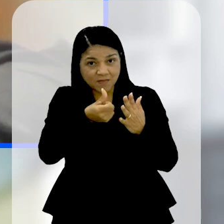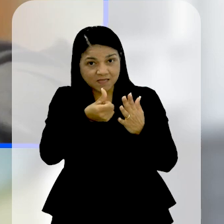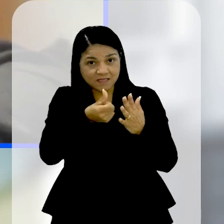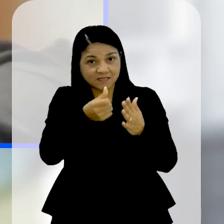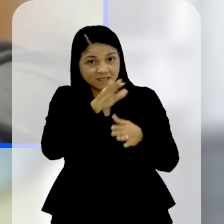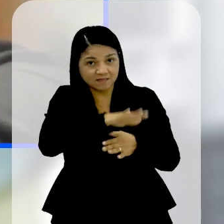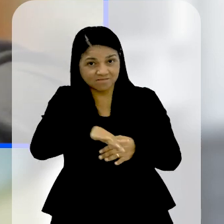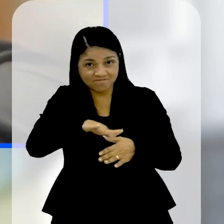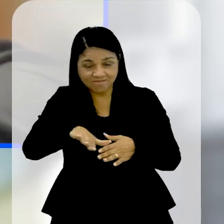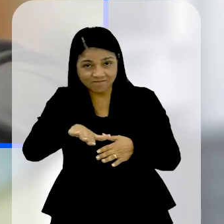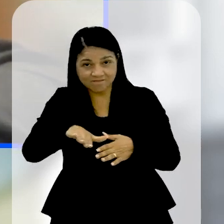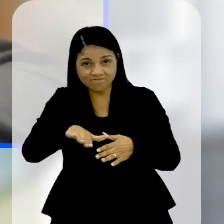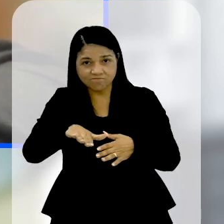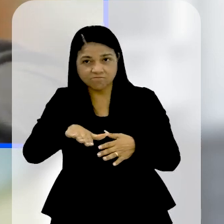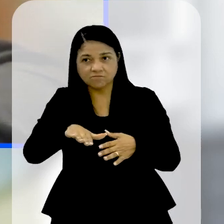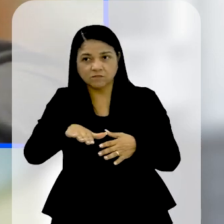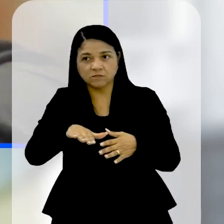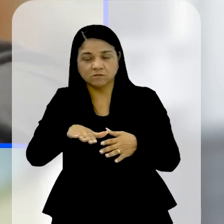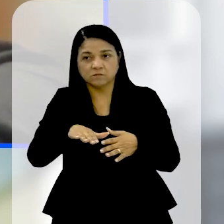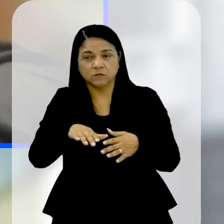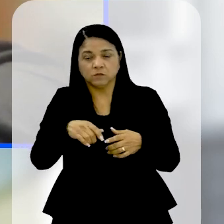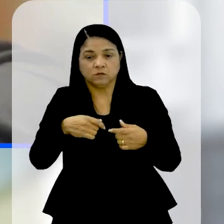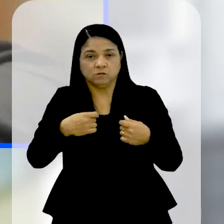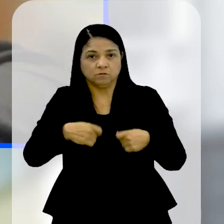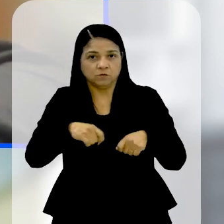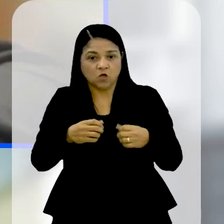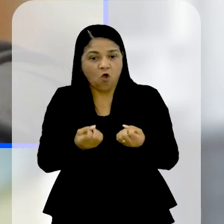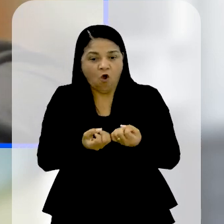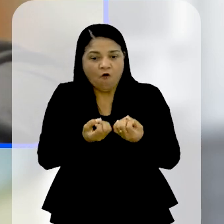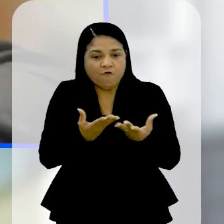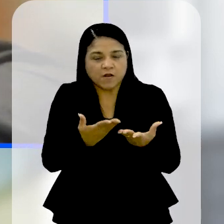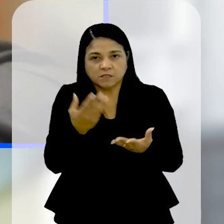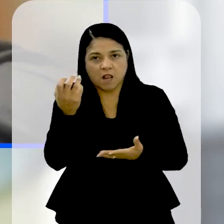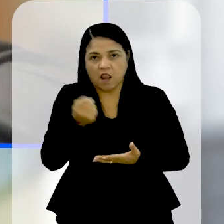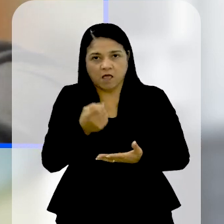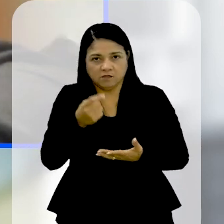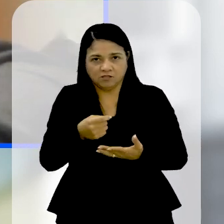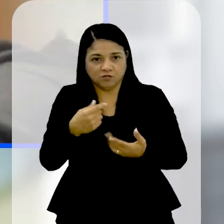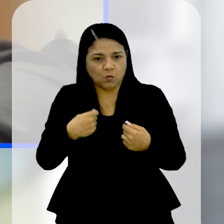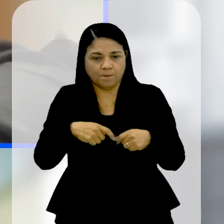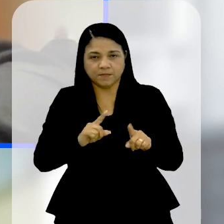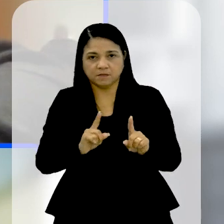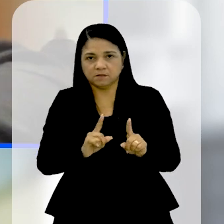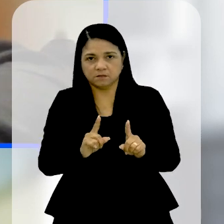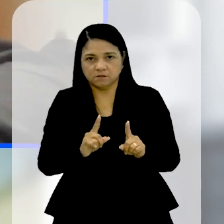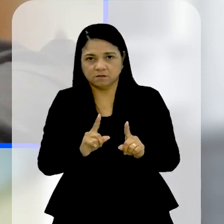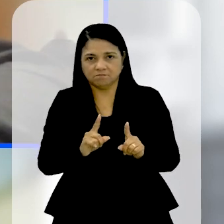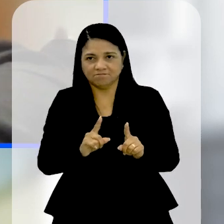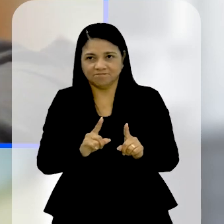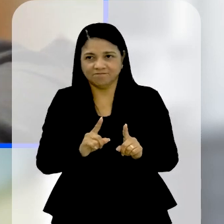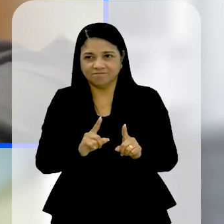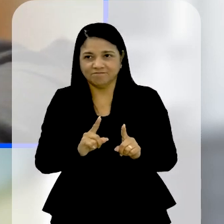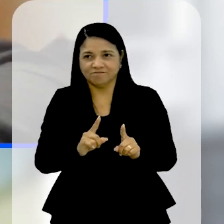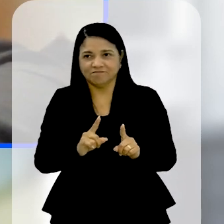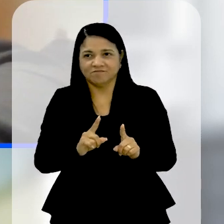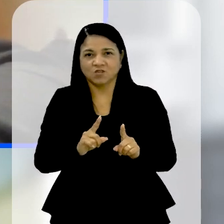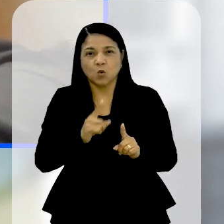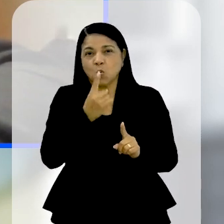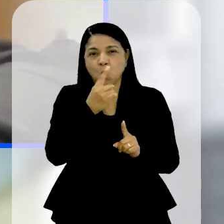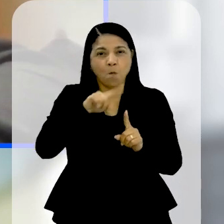dos 6 meses não é necessário oferecer leite para as crianças. Não precisa de leite de